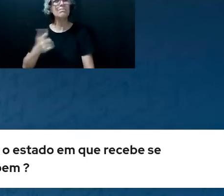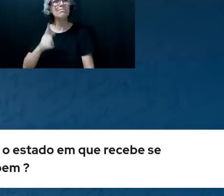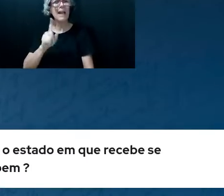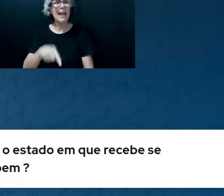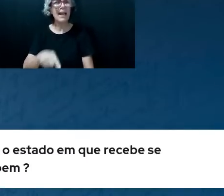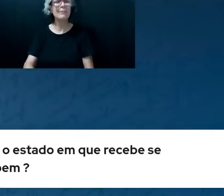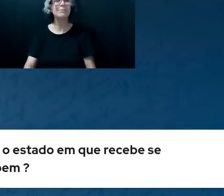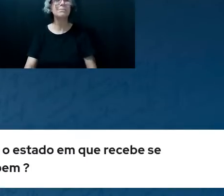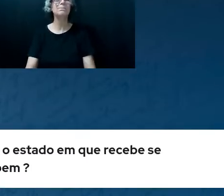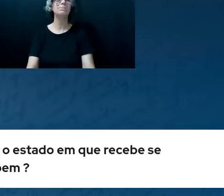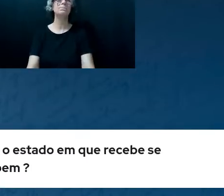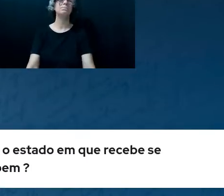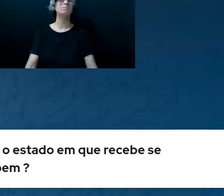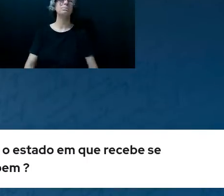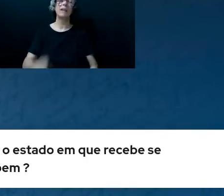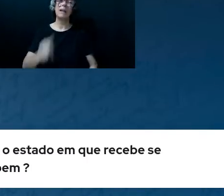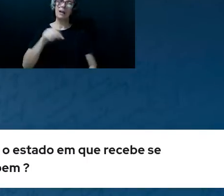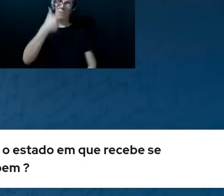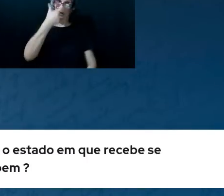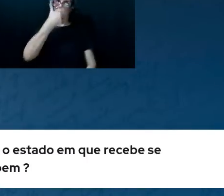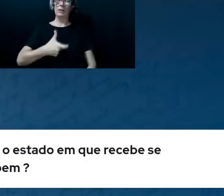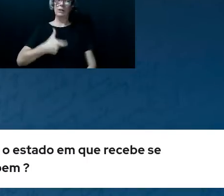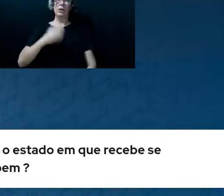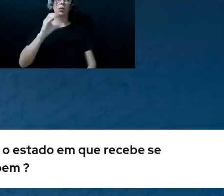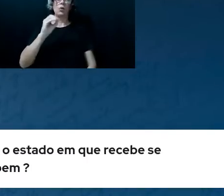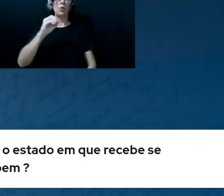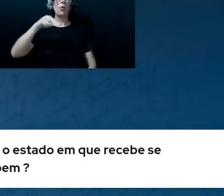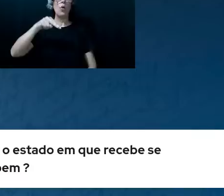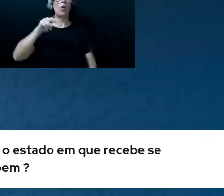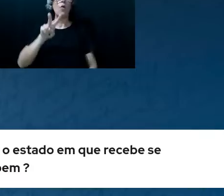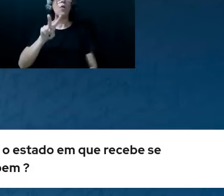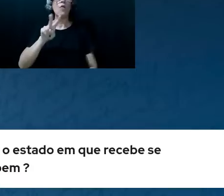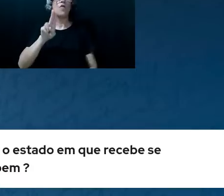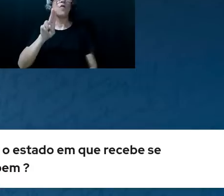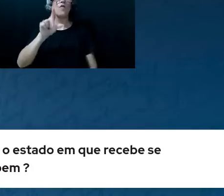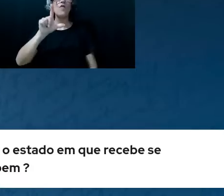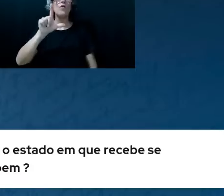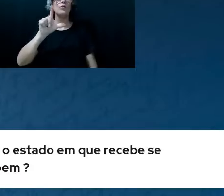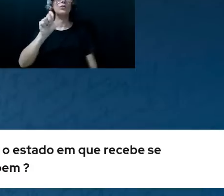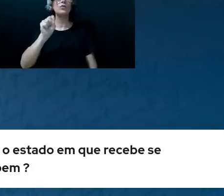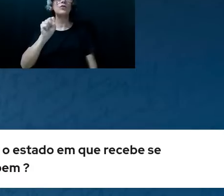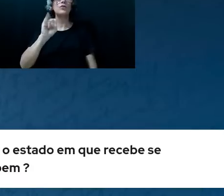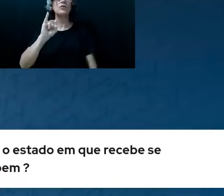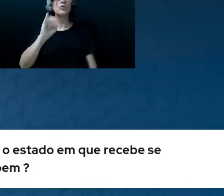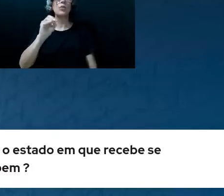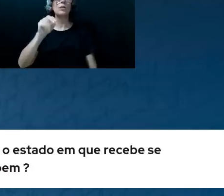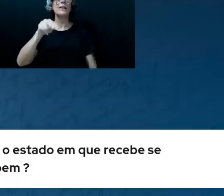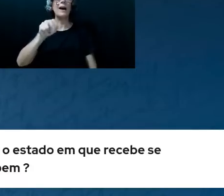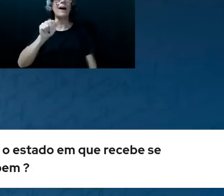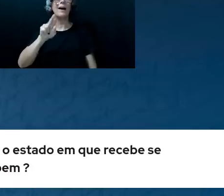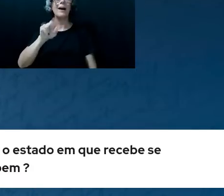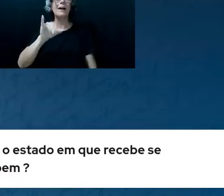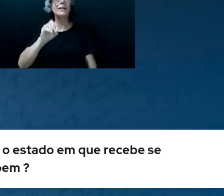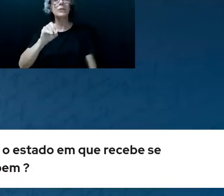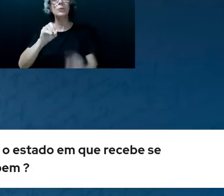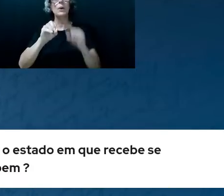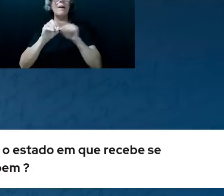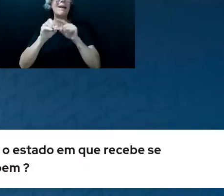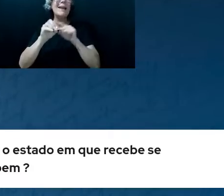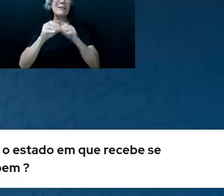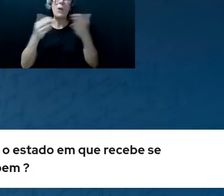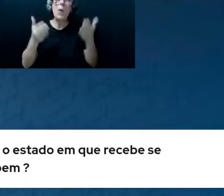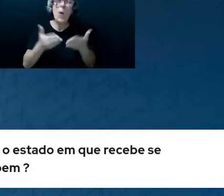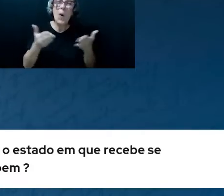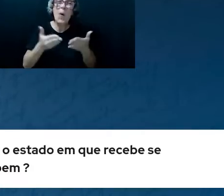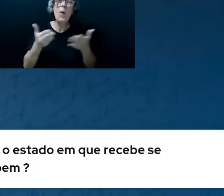Essa questão do convulsionário é meio difícil da gente trazer para os dias de hoje, né, devido à ausência de fenômenos parecidos que acontecem,